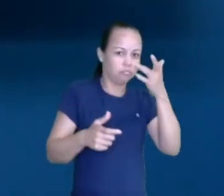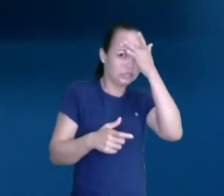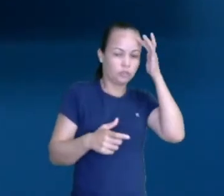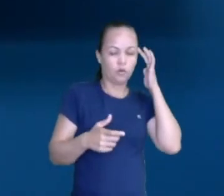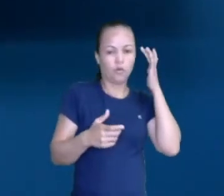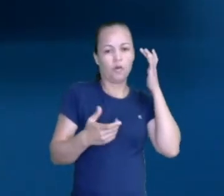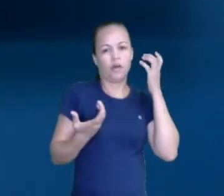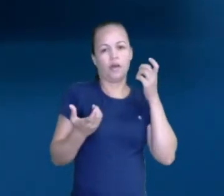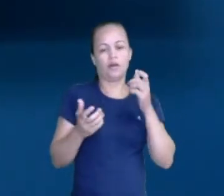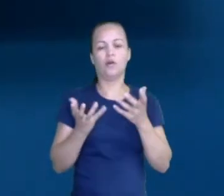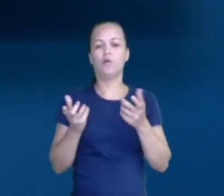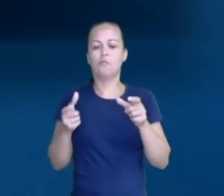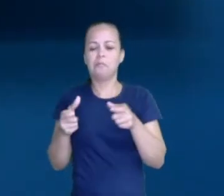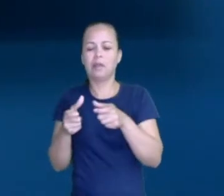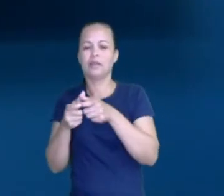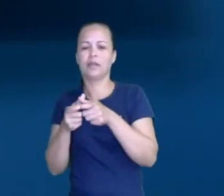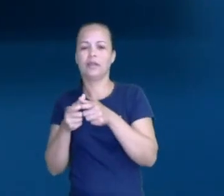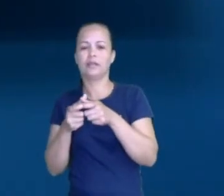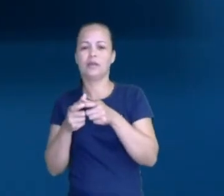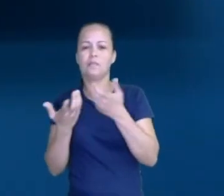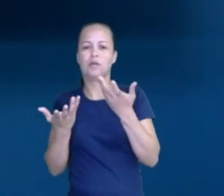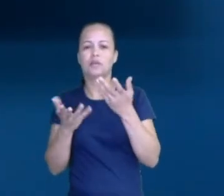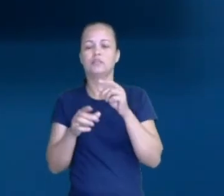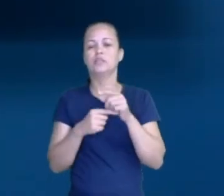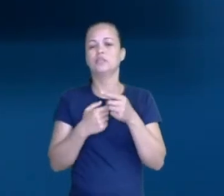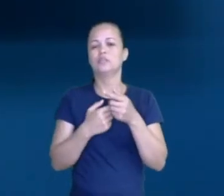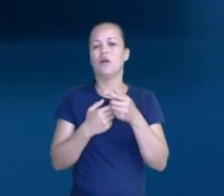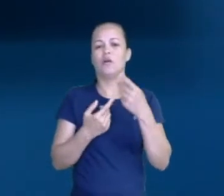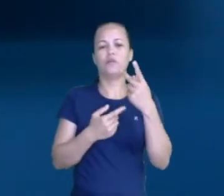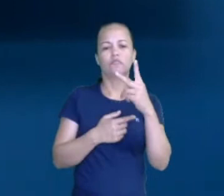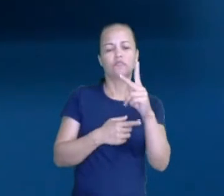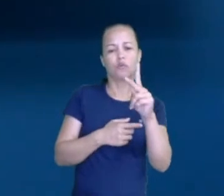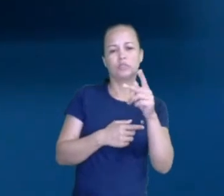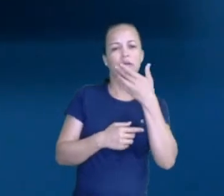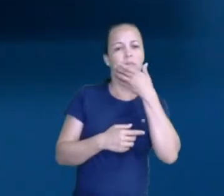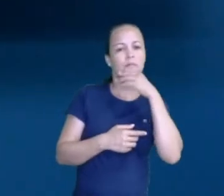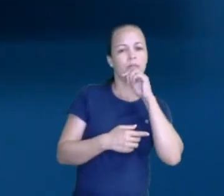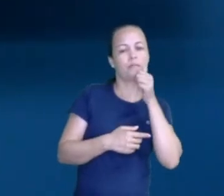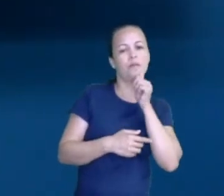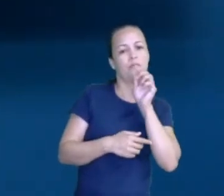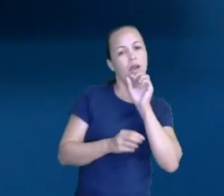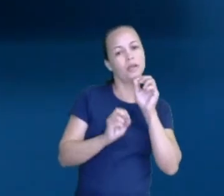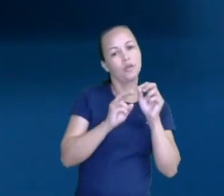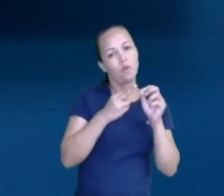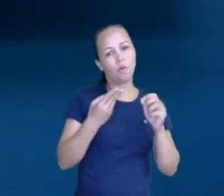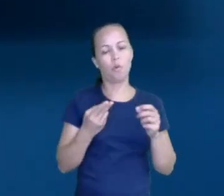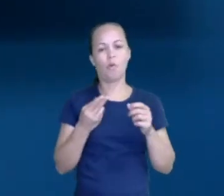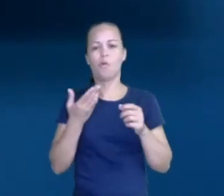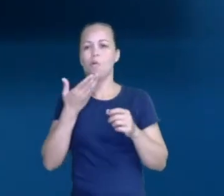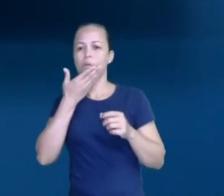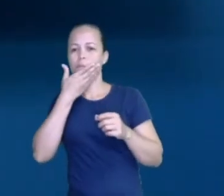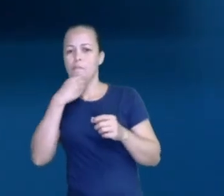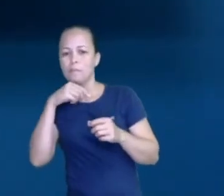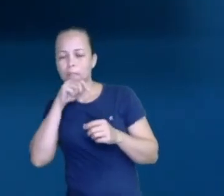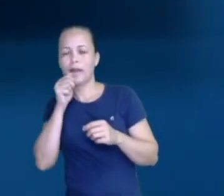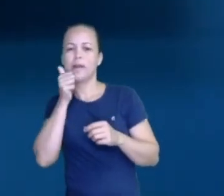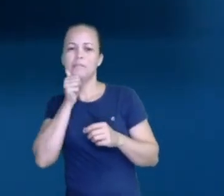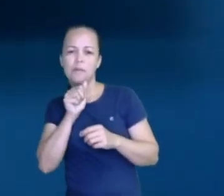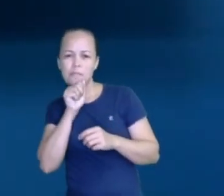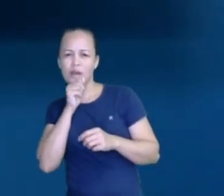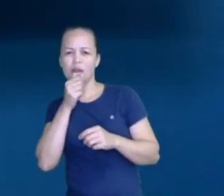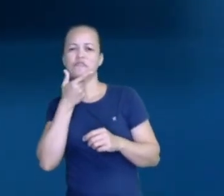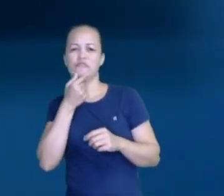pai? Ou mora você, seu pai, seu irmão, sua tia, sua avó, todos na mesma casa? Me conta. E eu quero